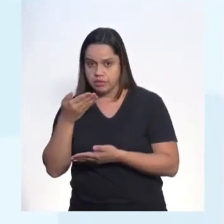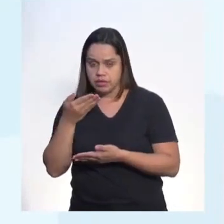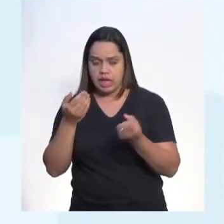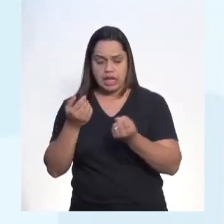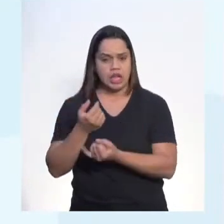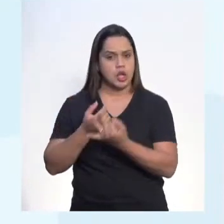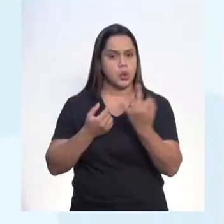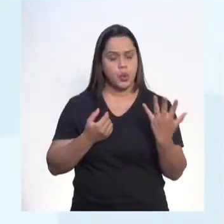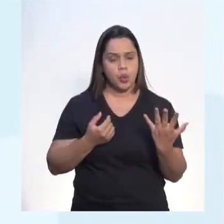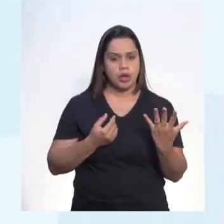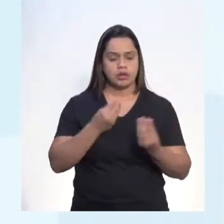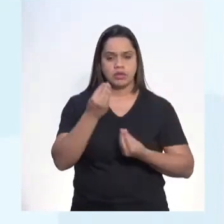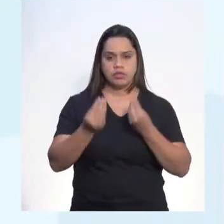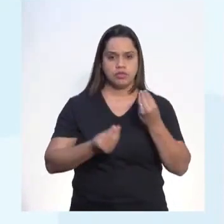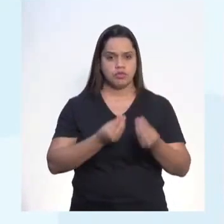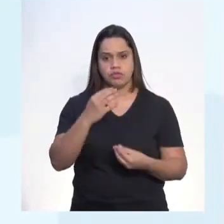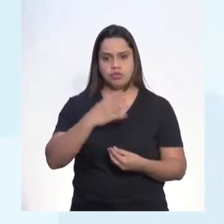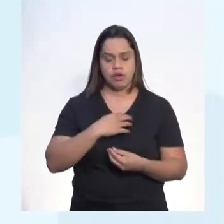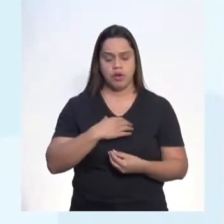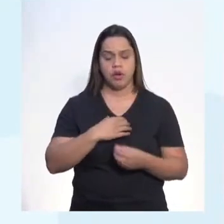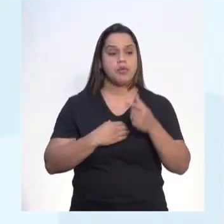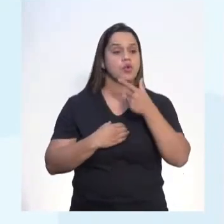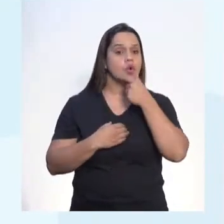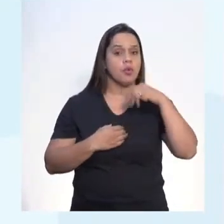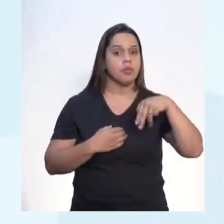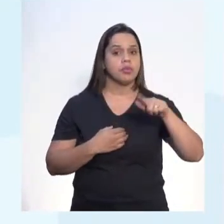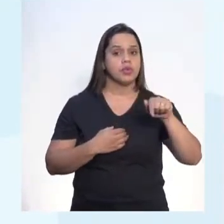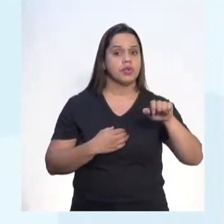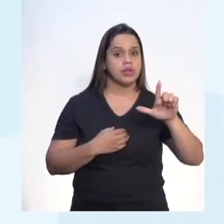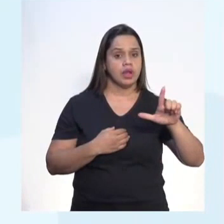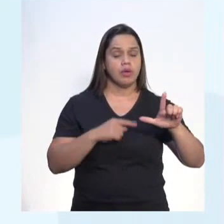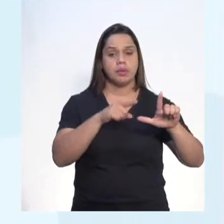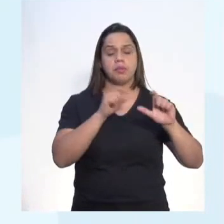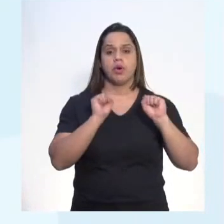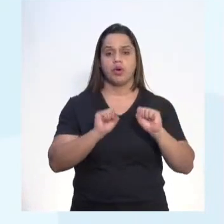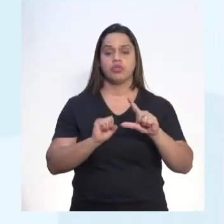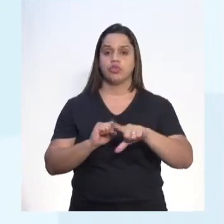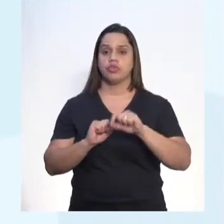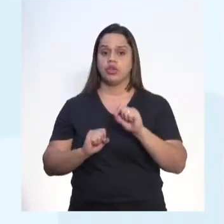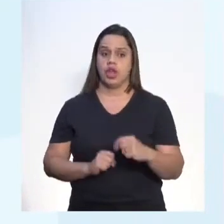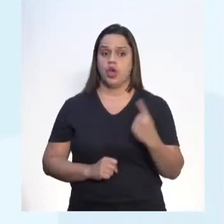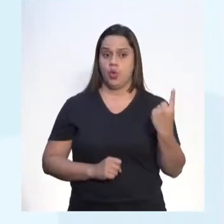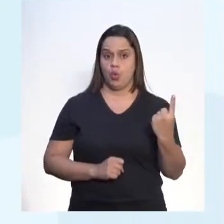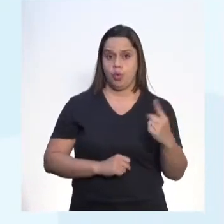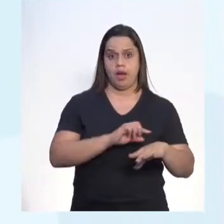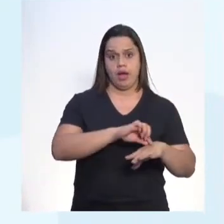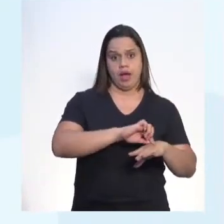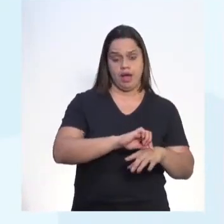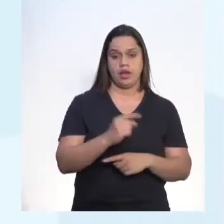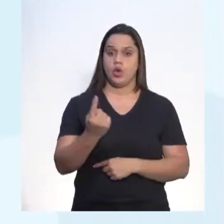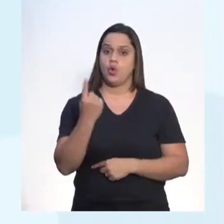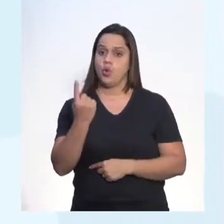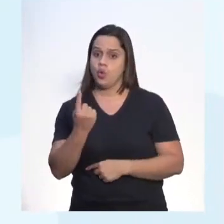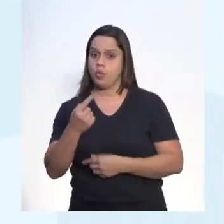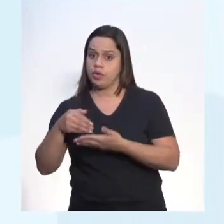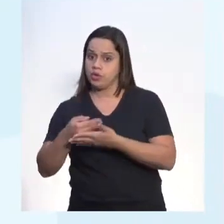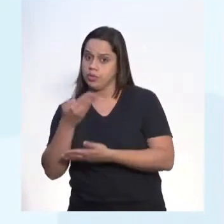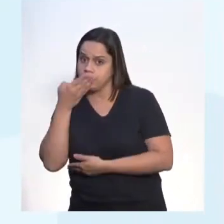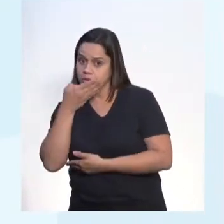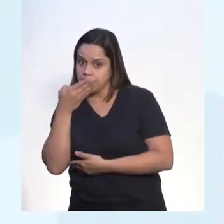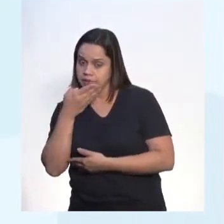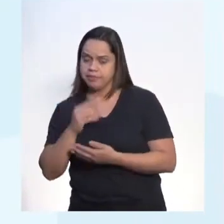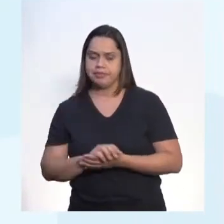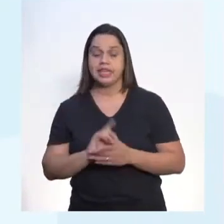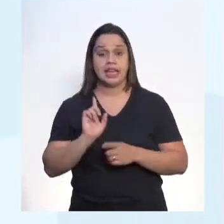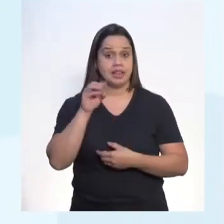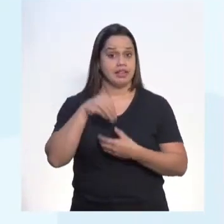quantas maneiras diferentes o Miguel vai poder escolher. Uma carne e uma sobremesa. Lá no